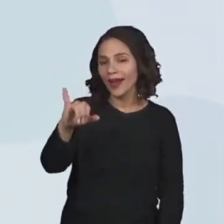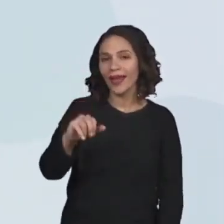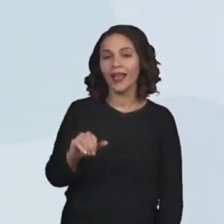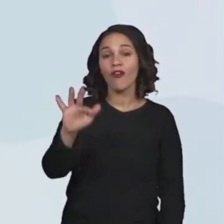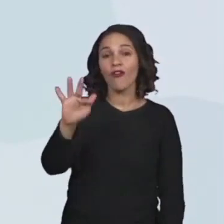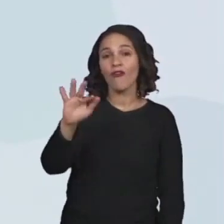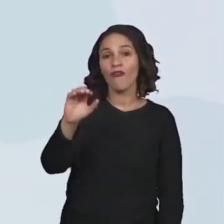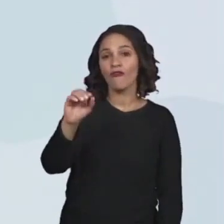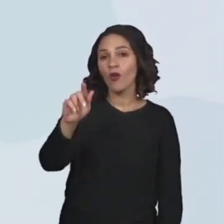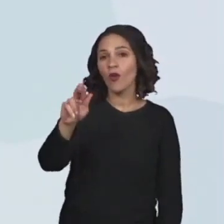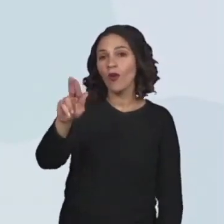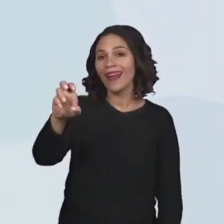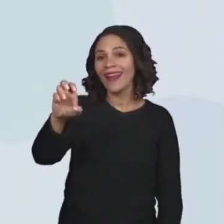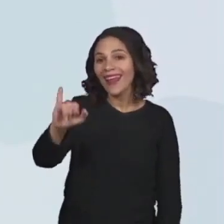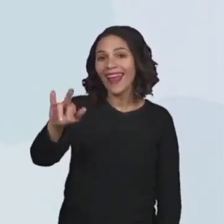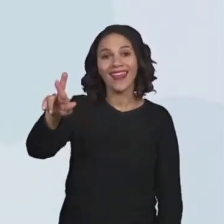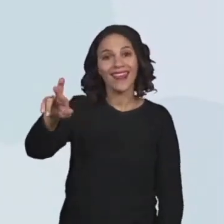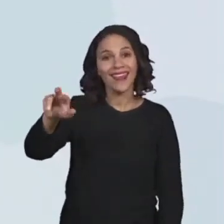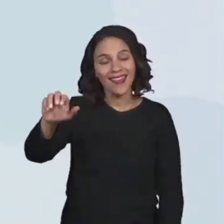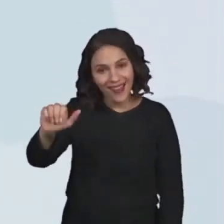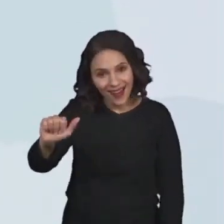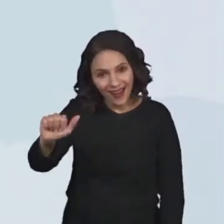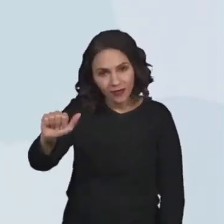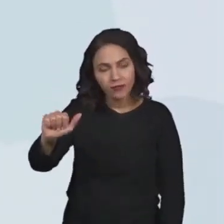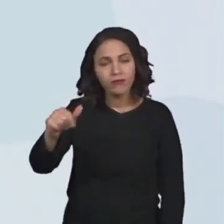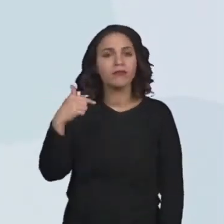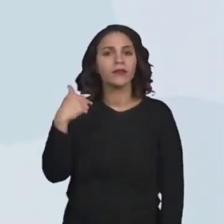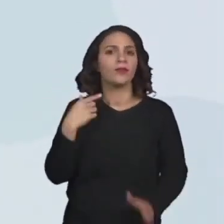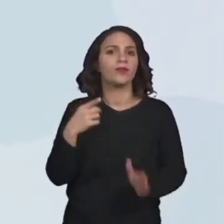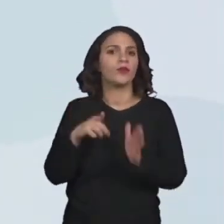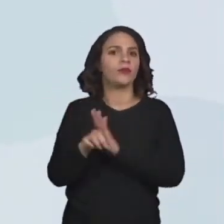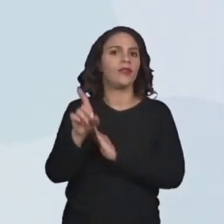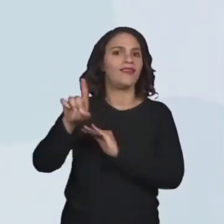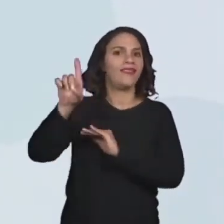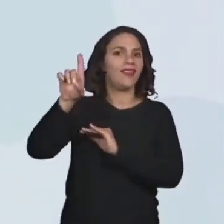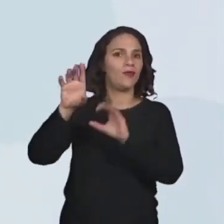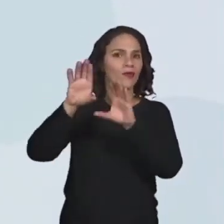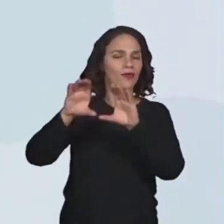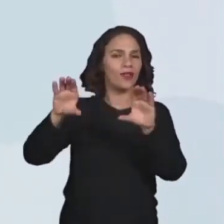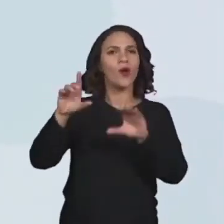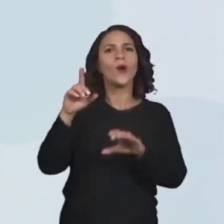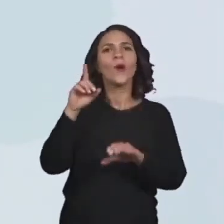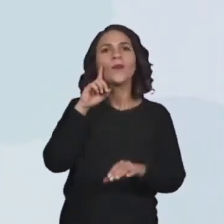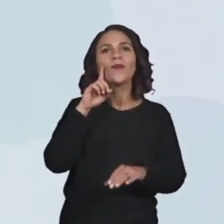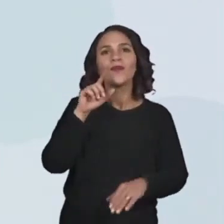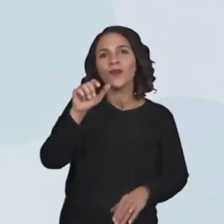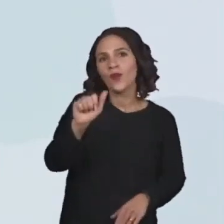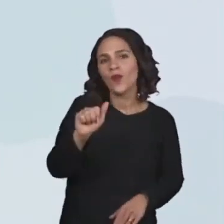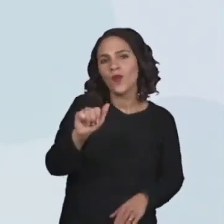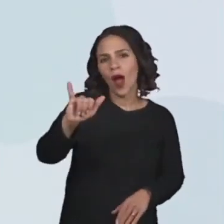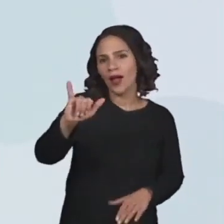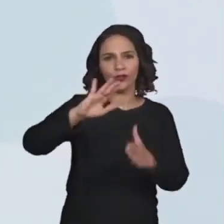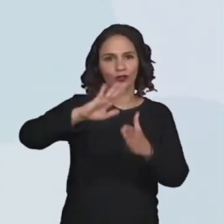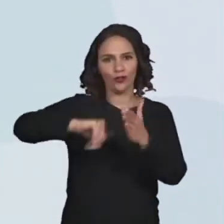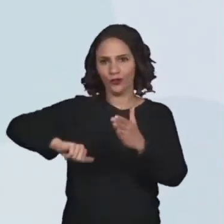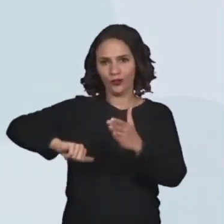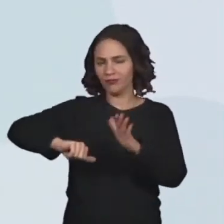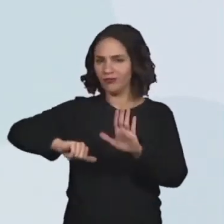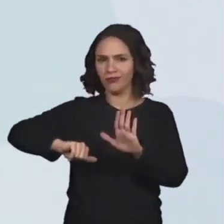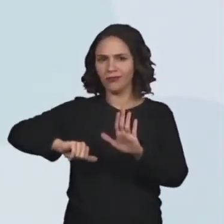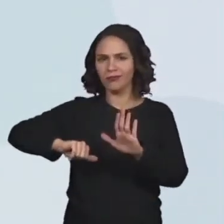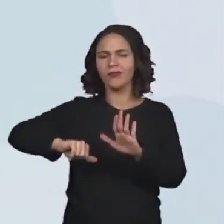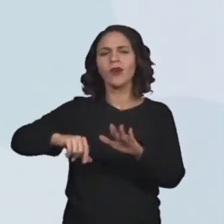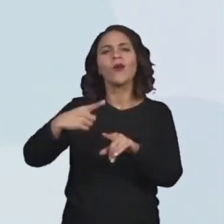De São João, eu perguntei a Deus do céu que nós não o ai saiu da escrita. Por que